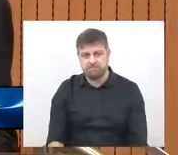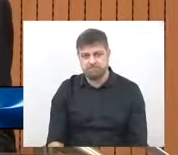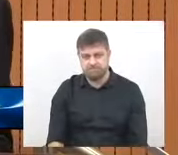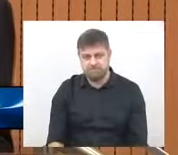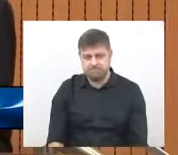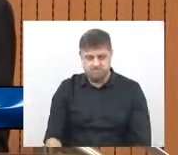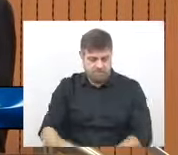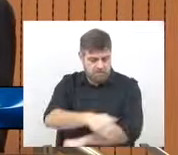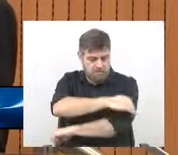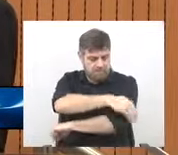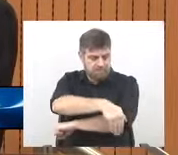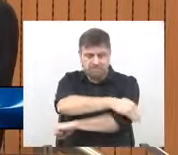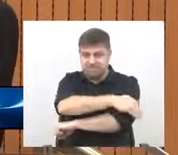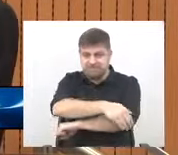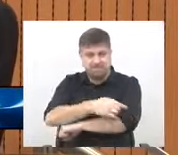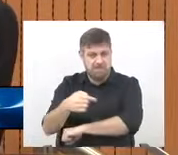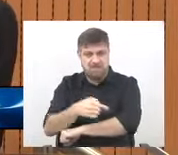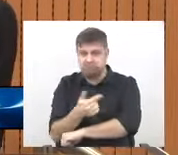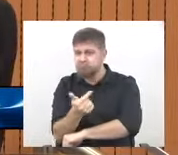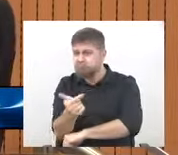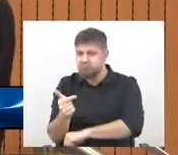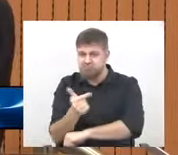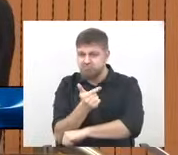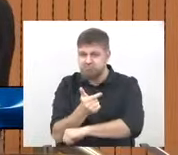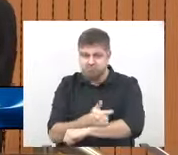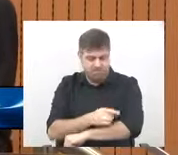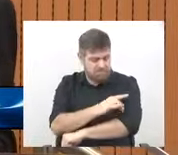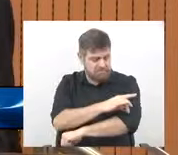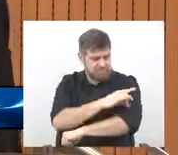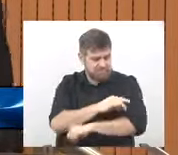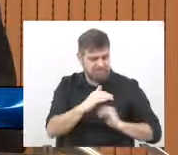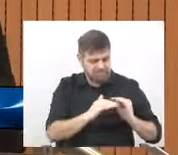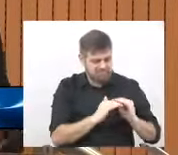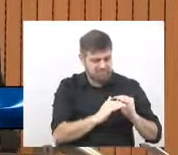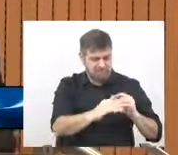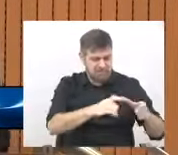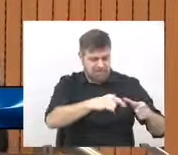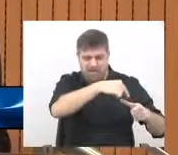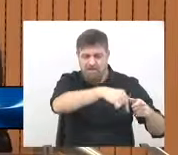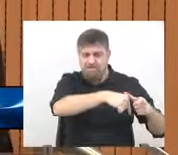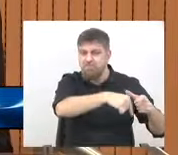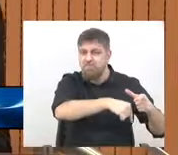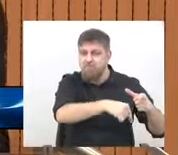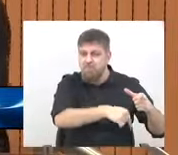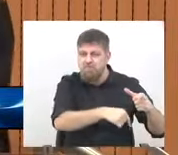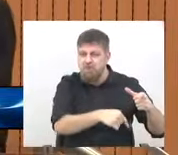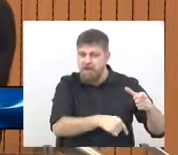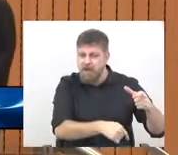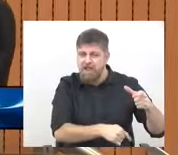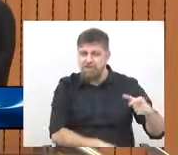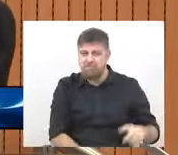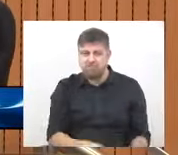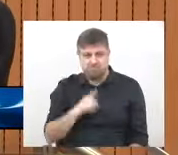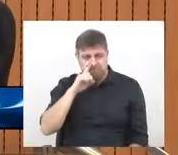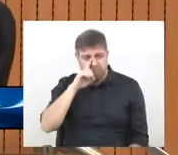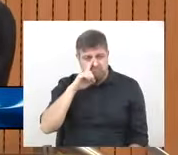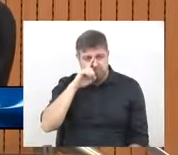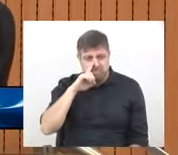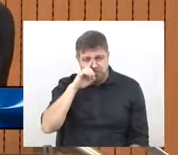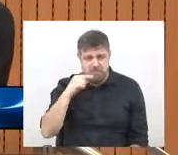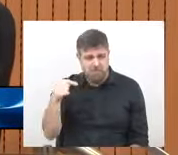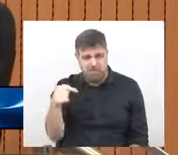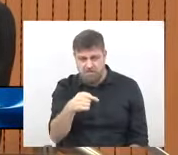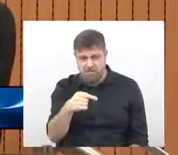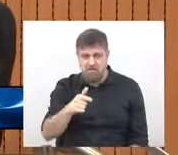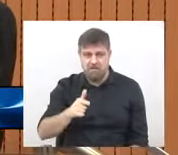na esquina, não tem massa para fazer, tampar aquele buraco enorme. Buraco que